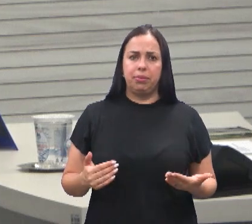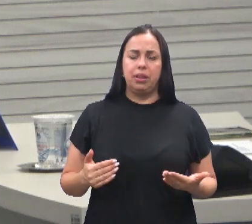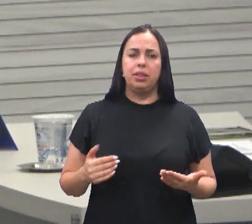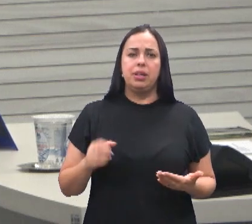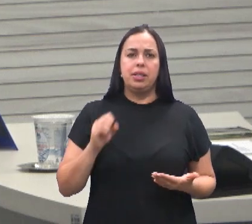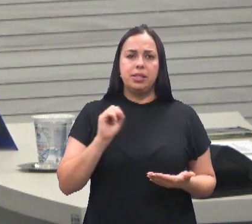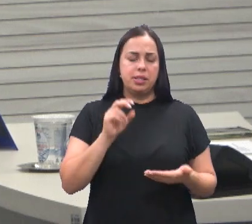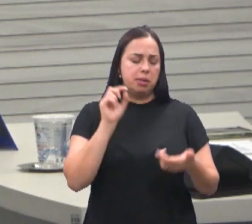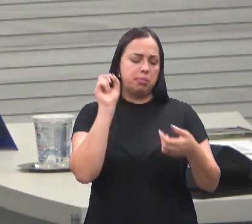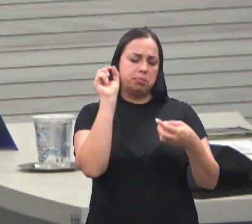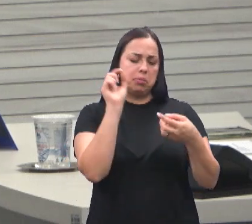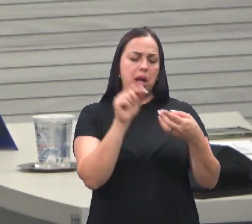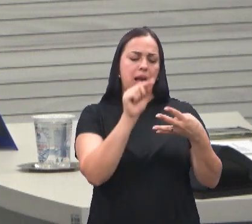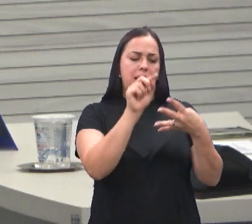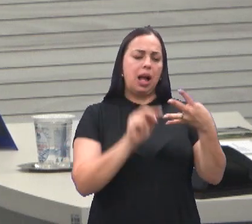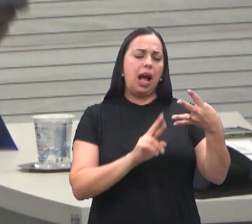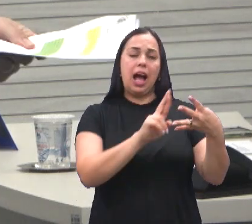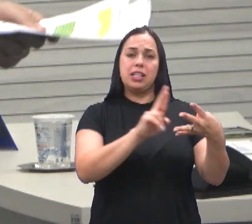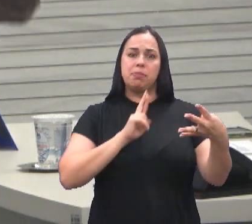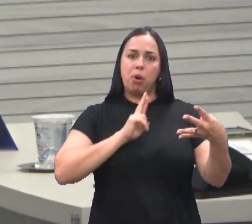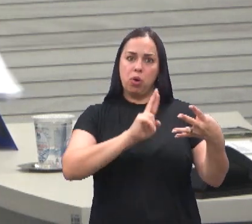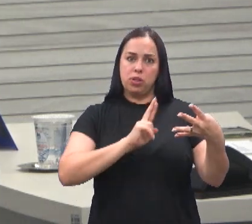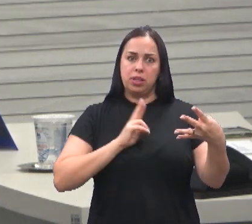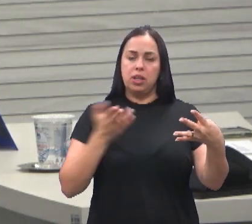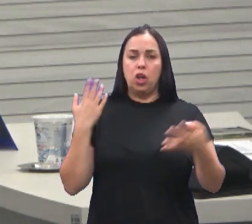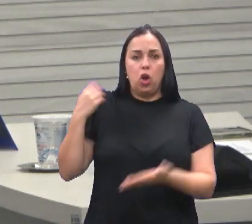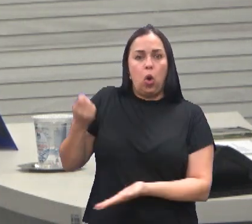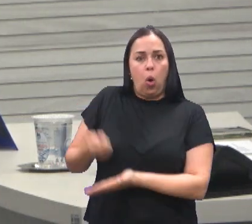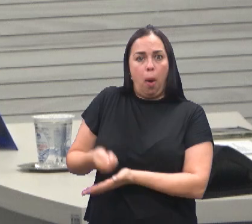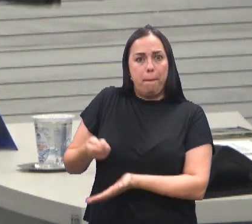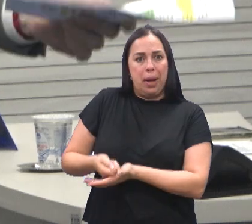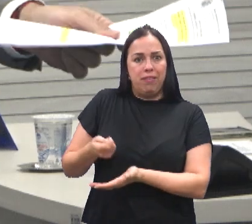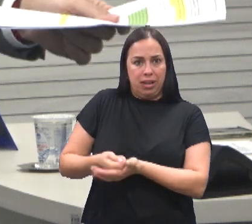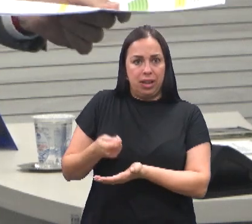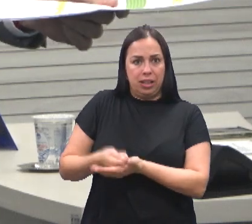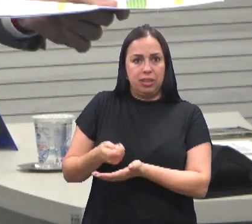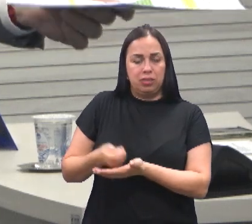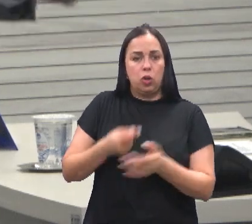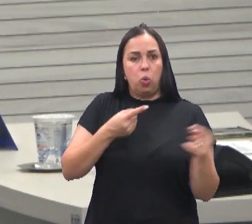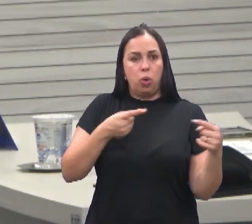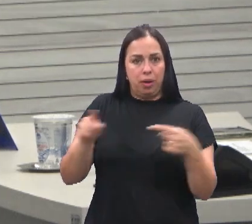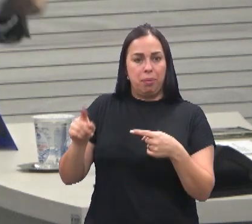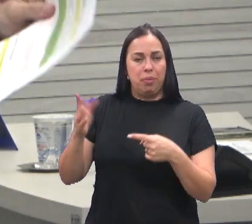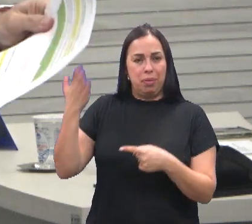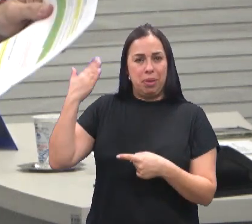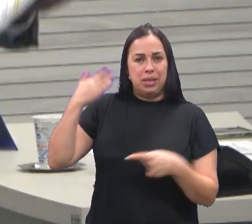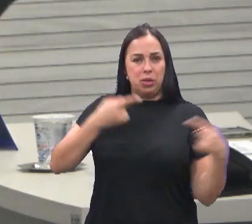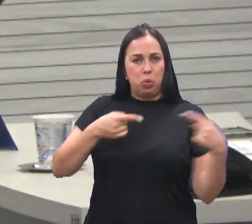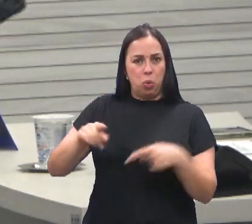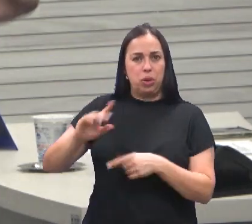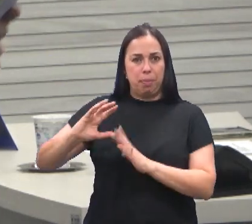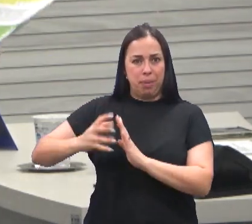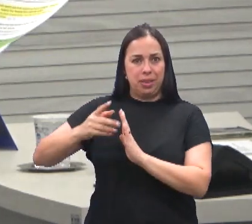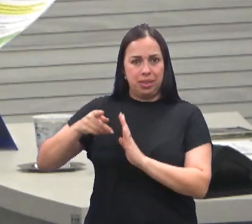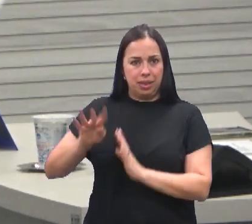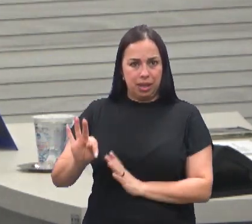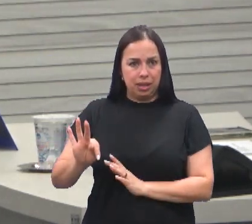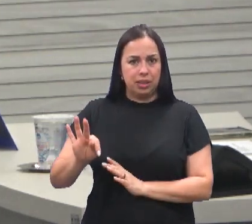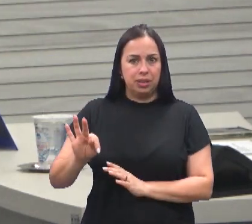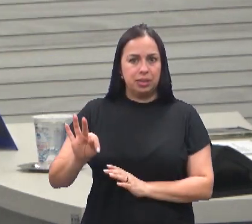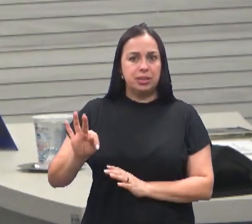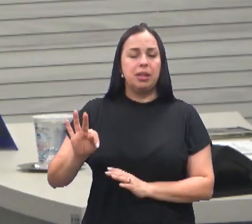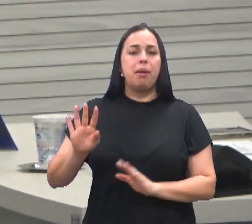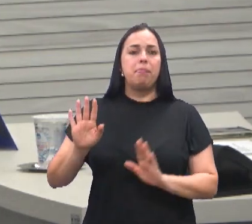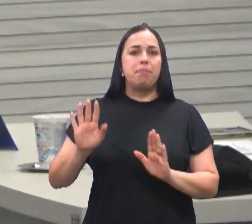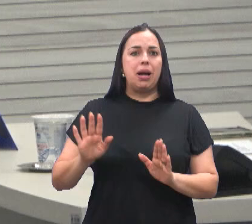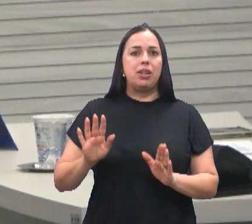vê os apontamentos aqui, é algo que a gente cobrava muito quando a gente era oposição ao PT. E é essa turma que está aí lá em cima, né? Mas